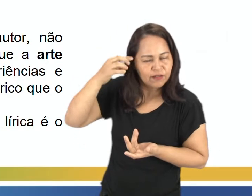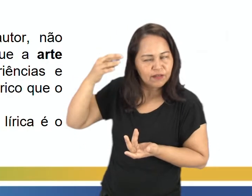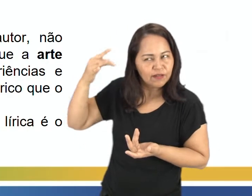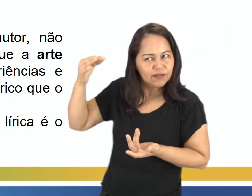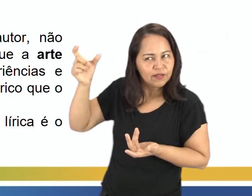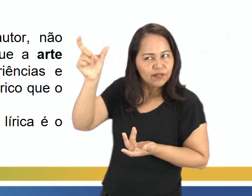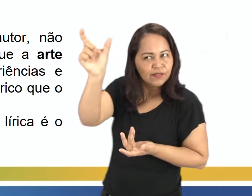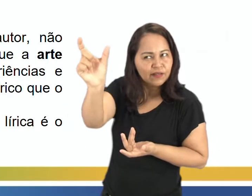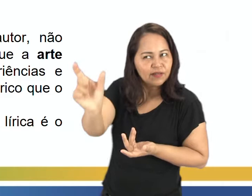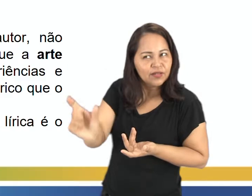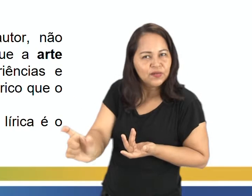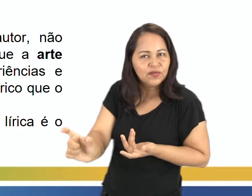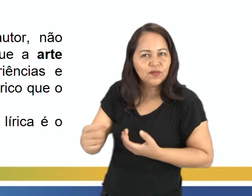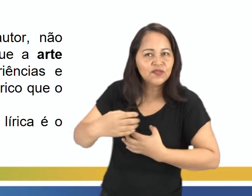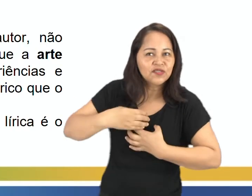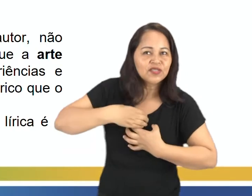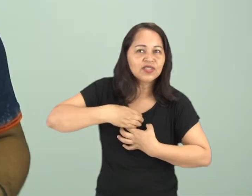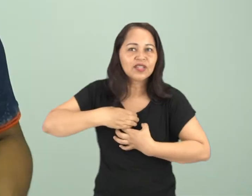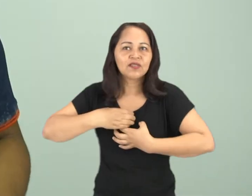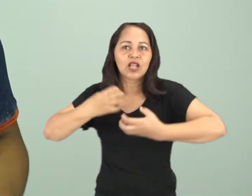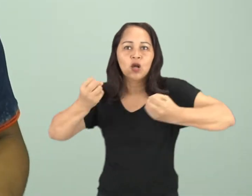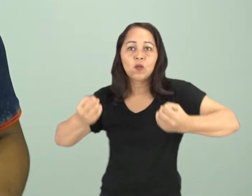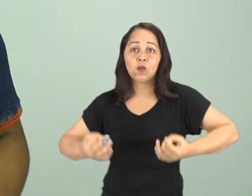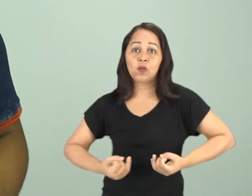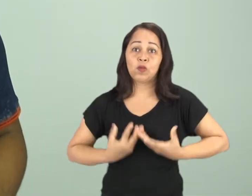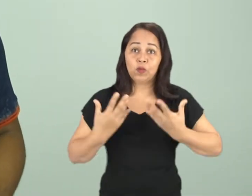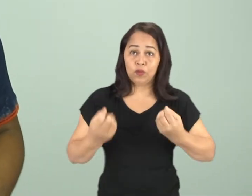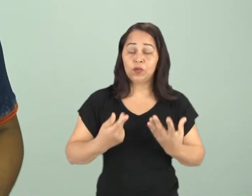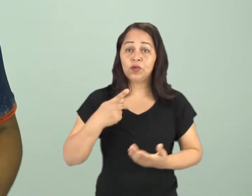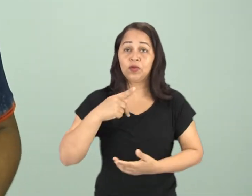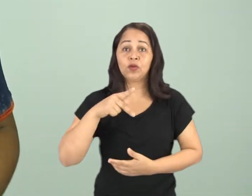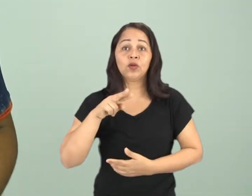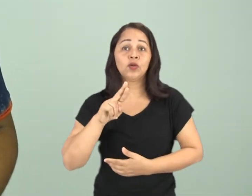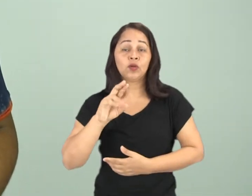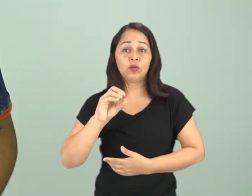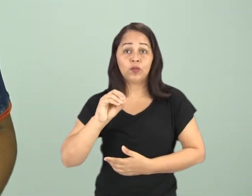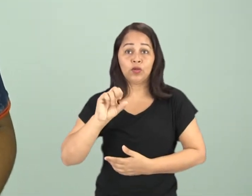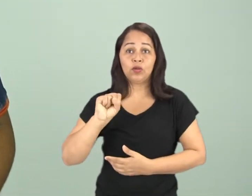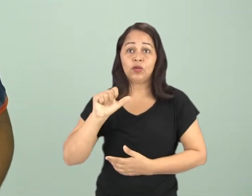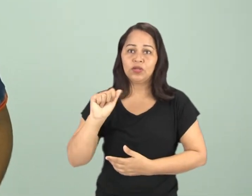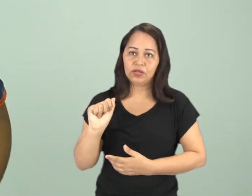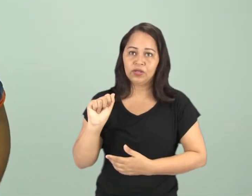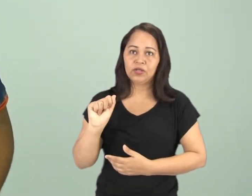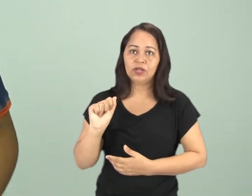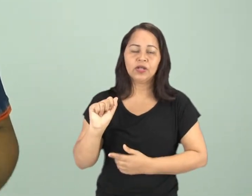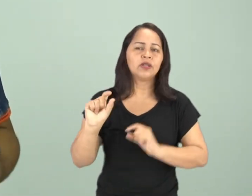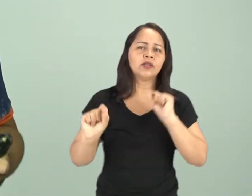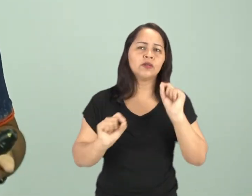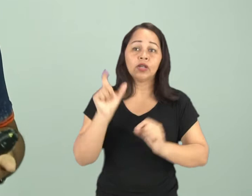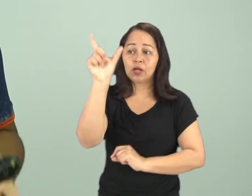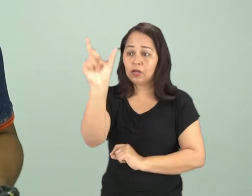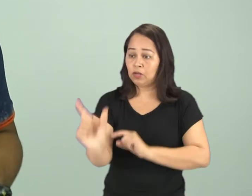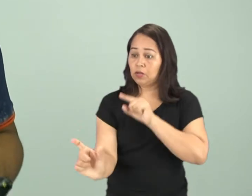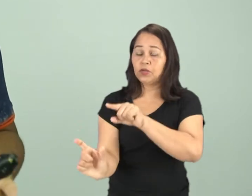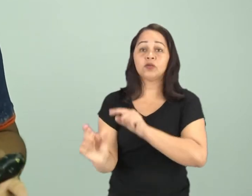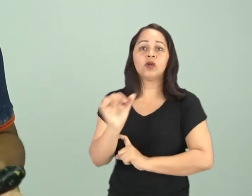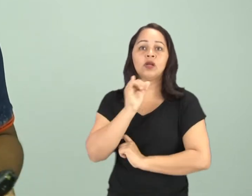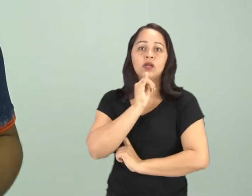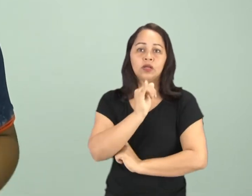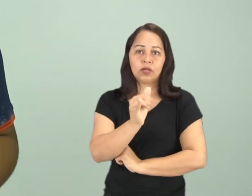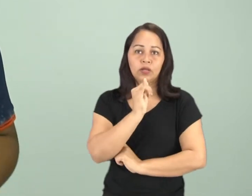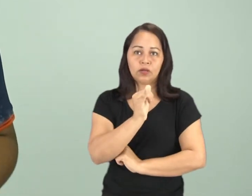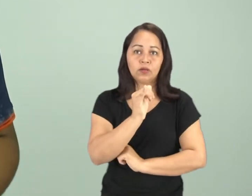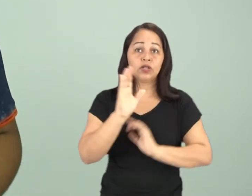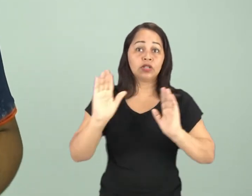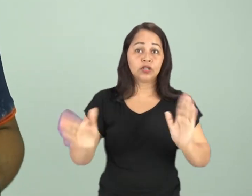texto narrativo, né? No texto em prosa, nós chamamos isso aí de narrador. Já no texto em verso, nos poemas,